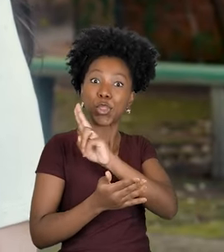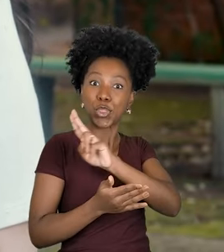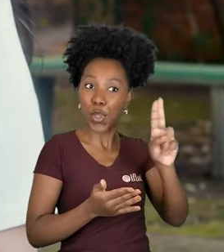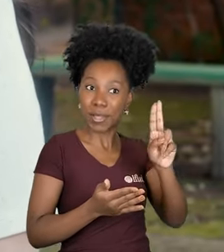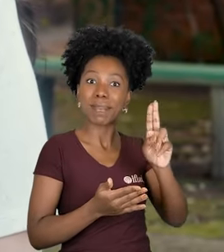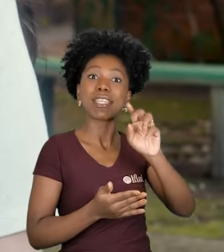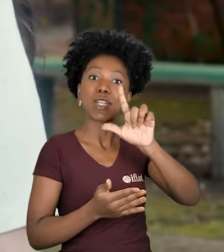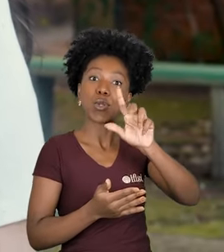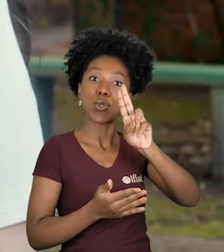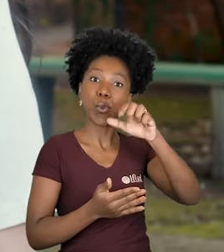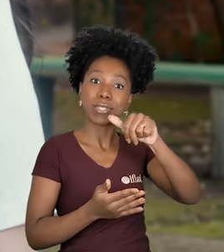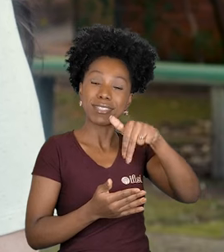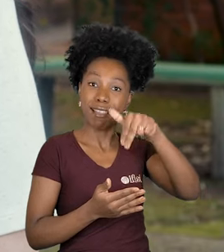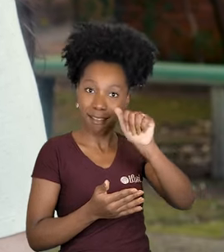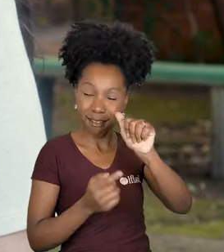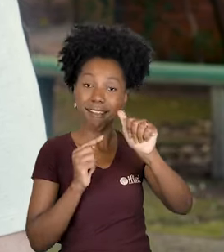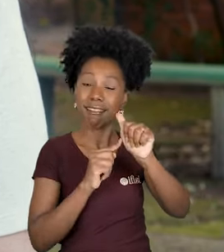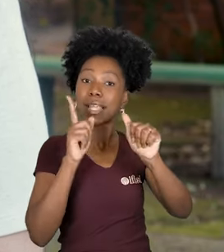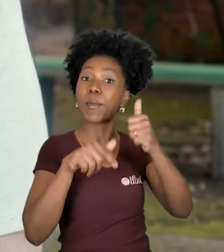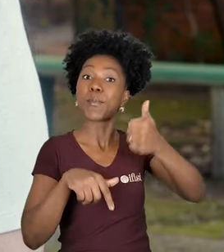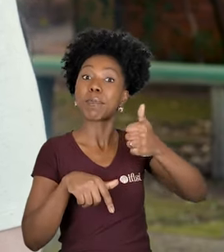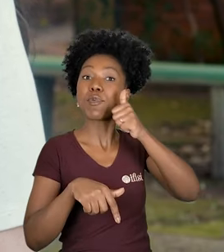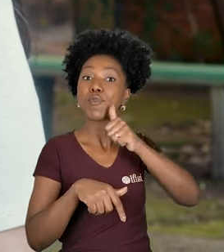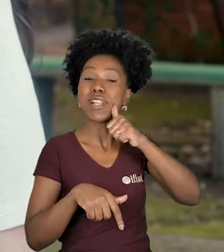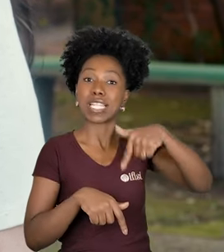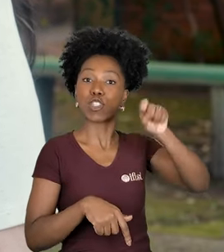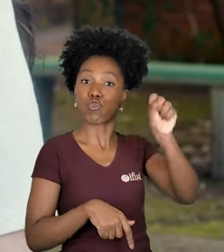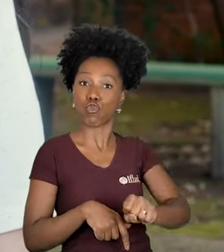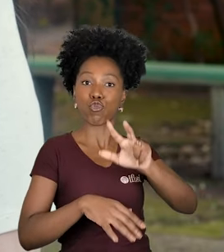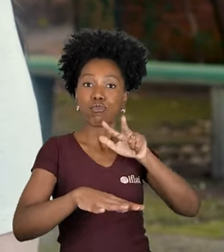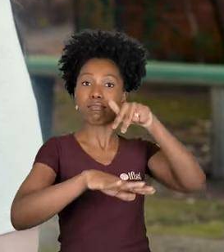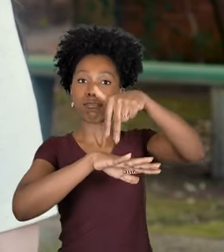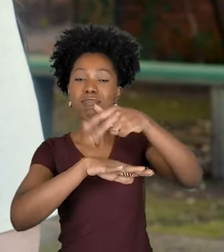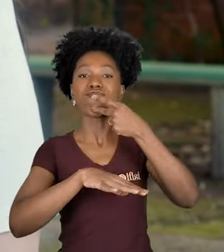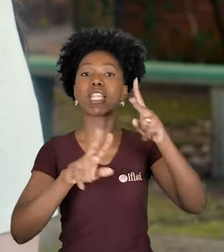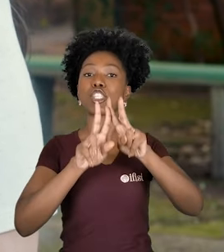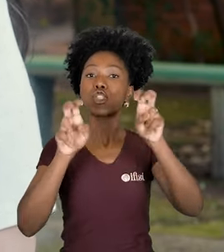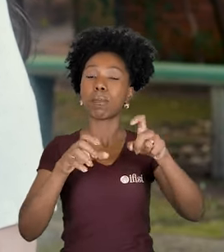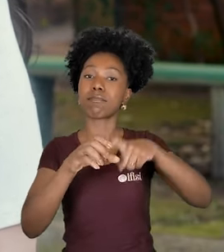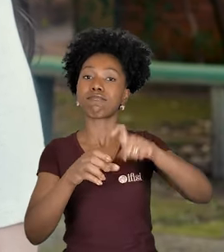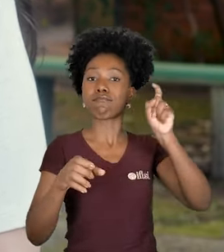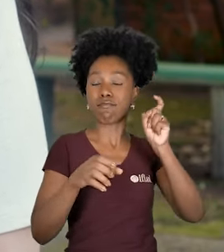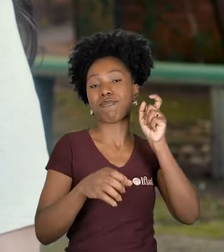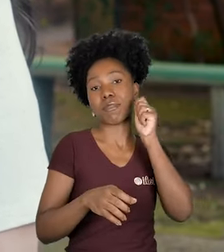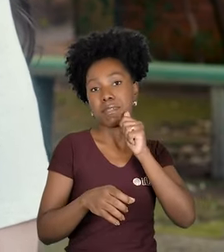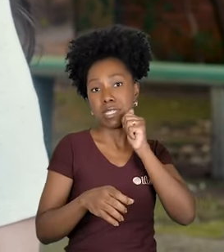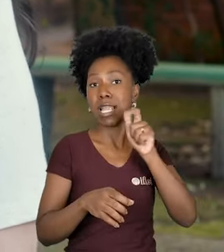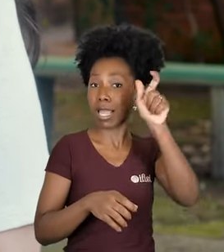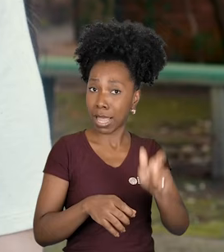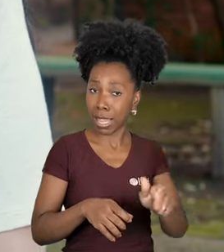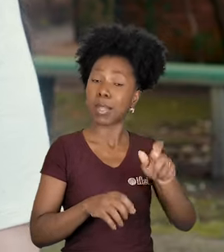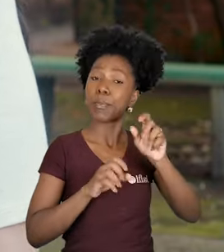da Luciana de Abreu, que foi a primeira mulher a subir numa tribuna aqui no Rio Grande do Sul e falar sobre a emancipação feminina. Que foi uma professora,